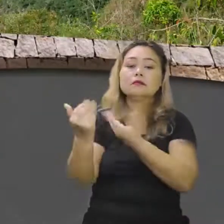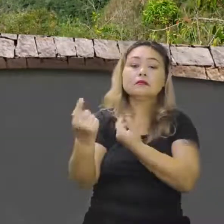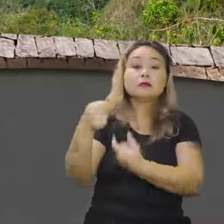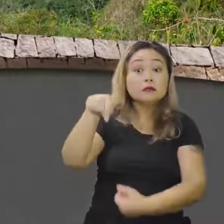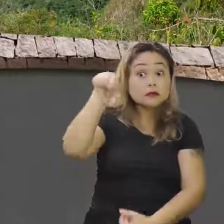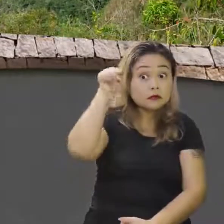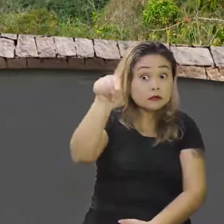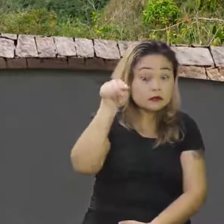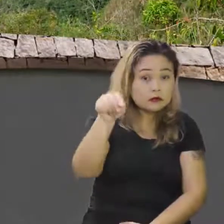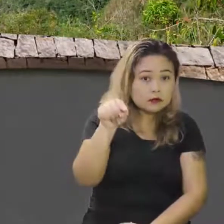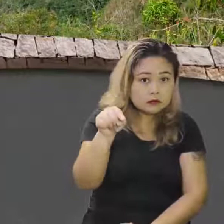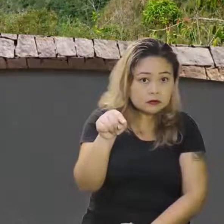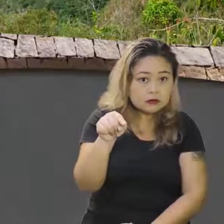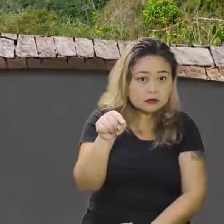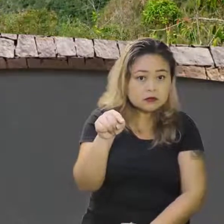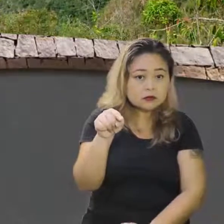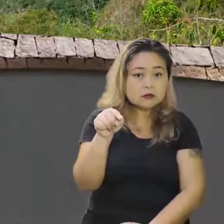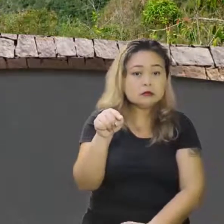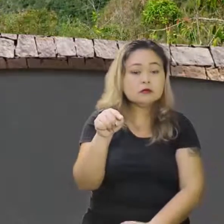aí, vocês que estão aí,